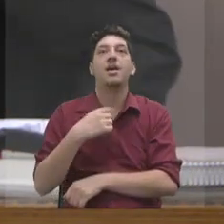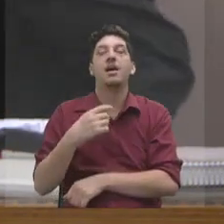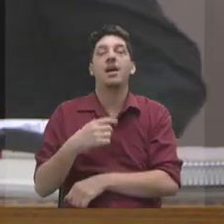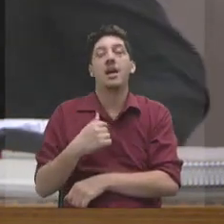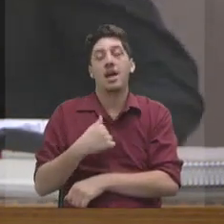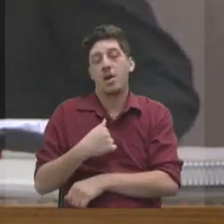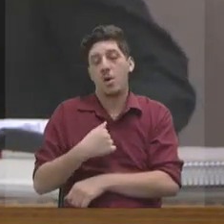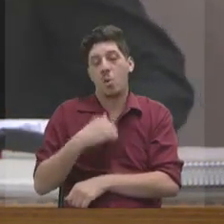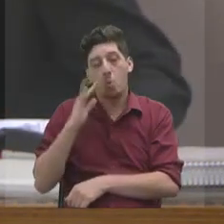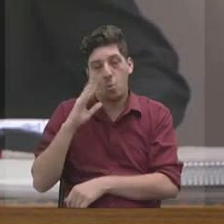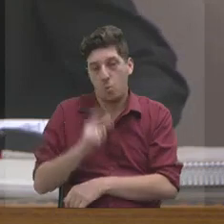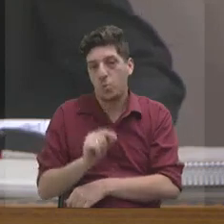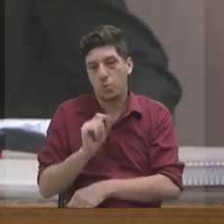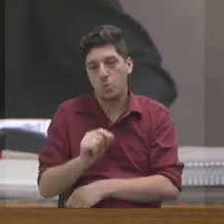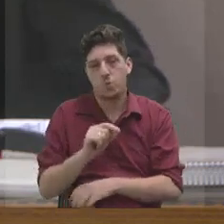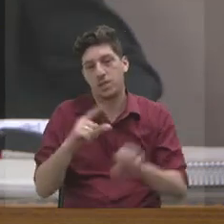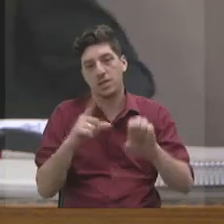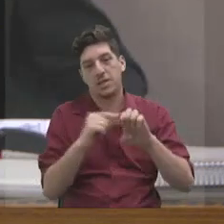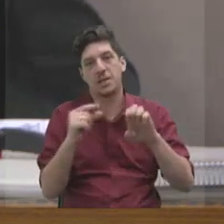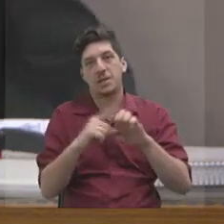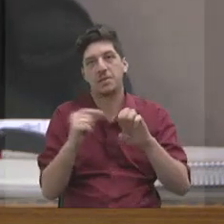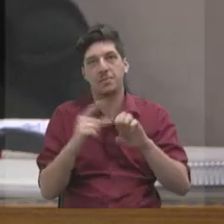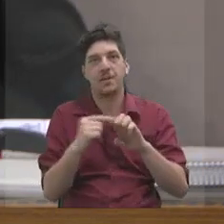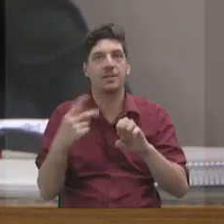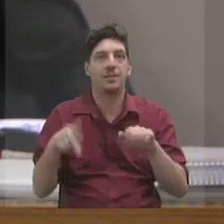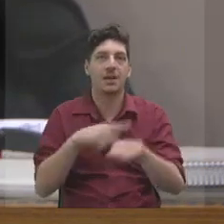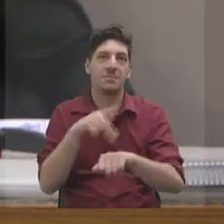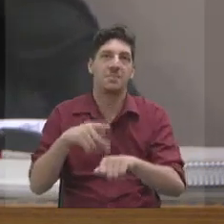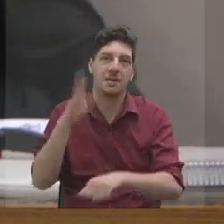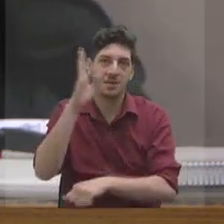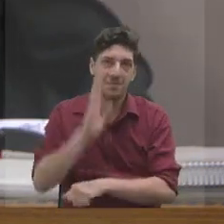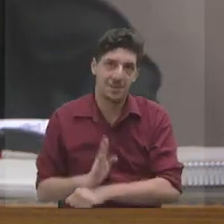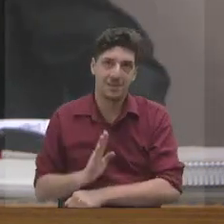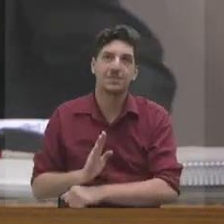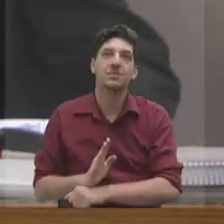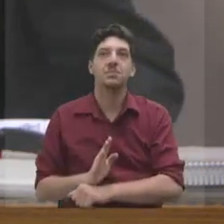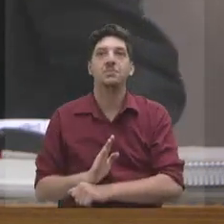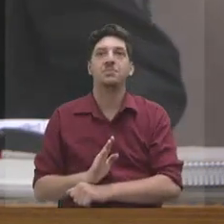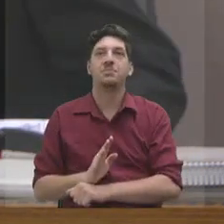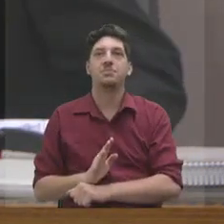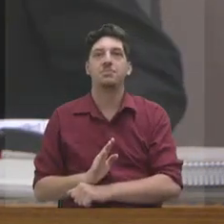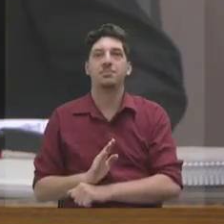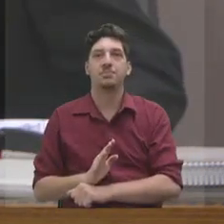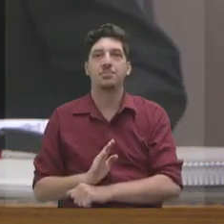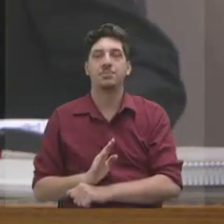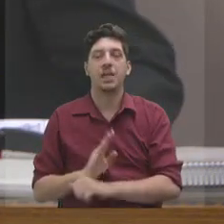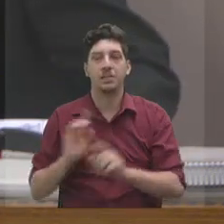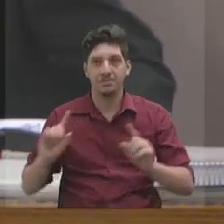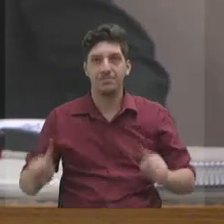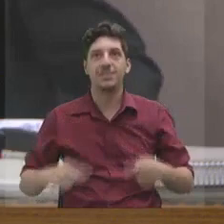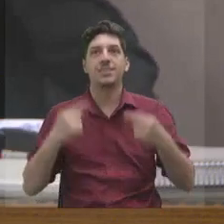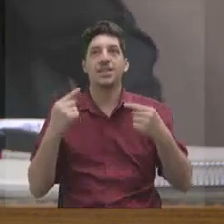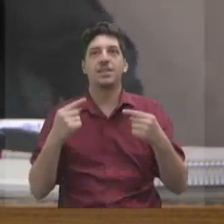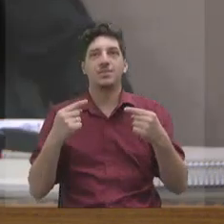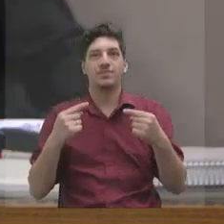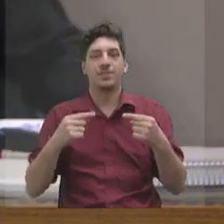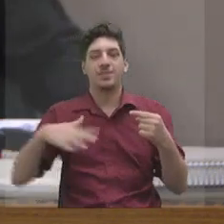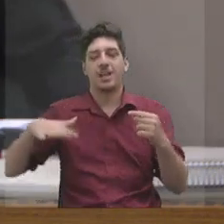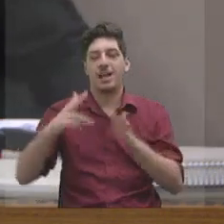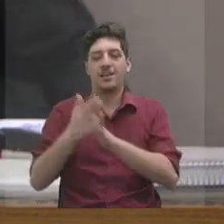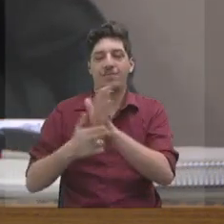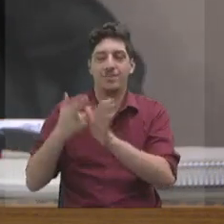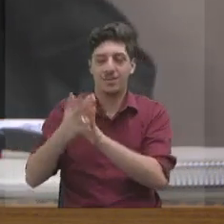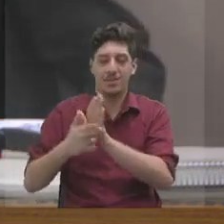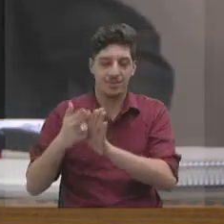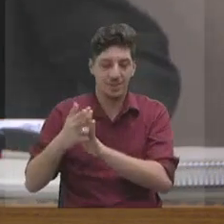empreender né no Brasil né É É Um Desafio empreender no Setor Ferroviário é um